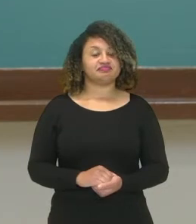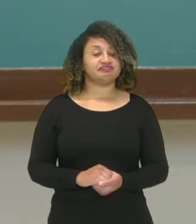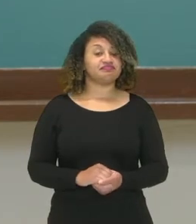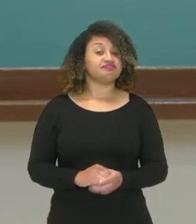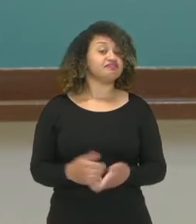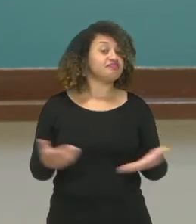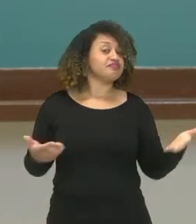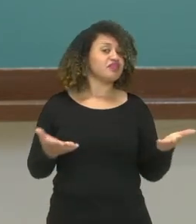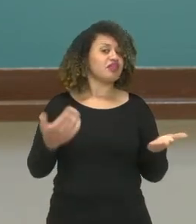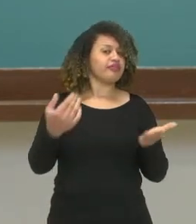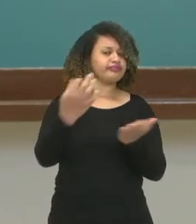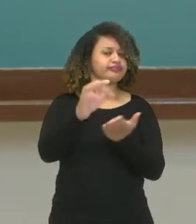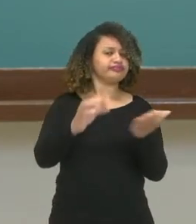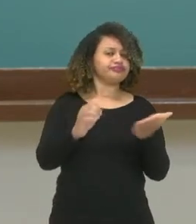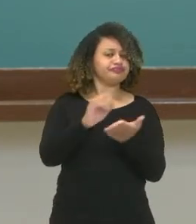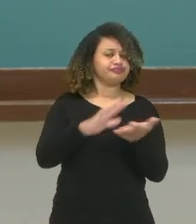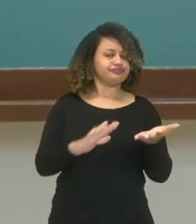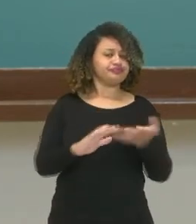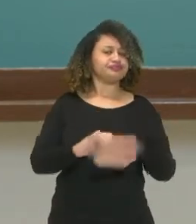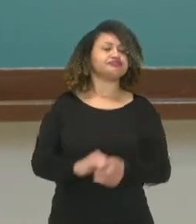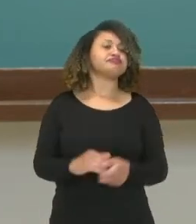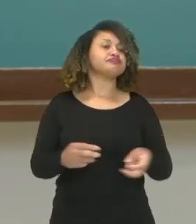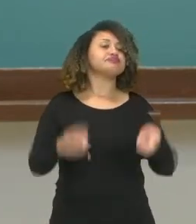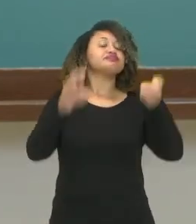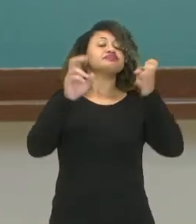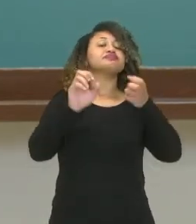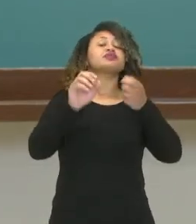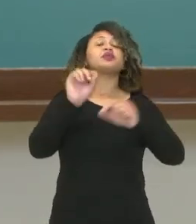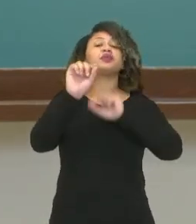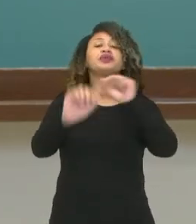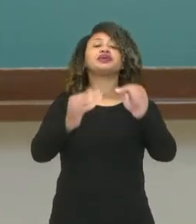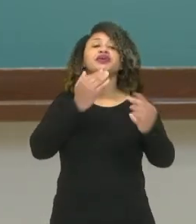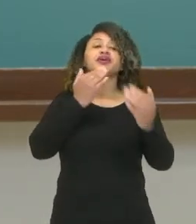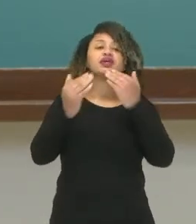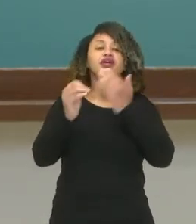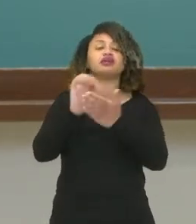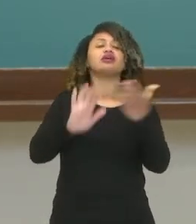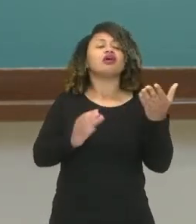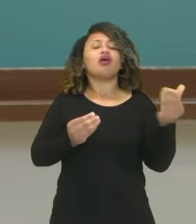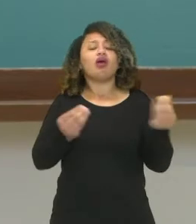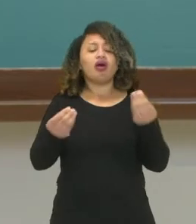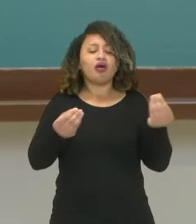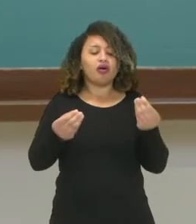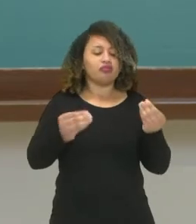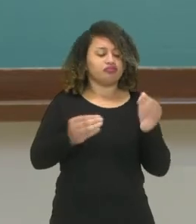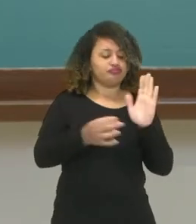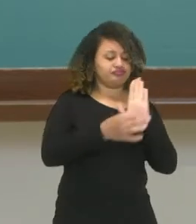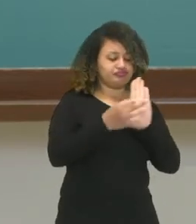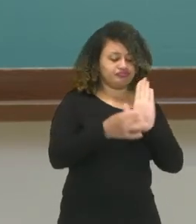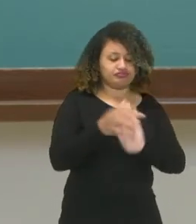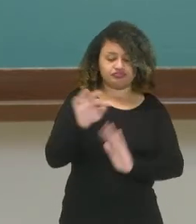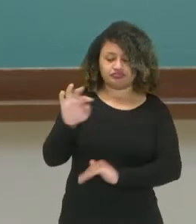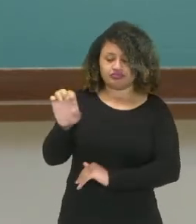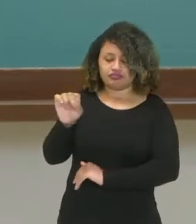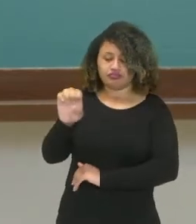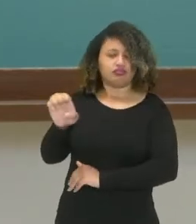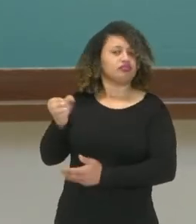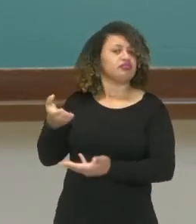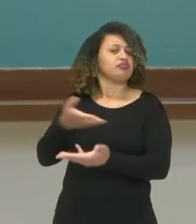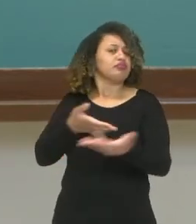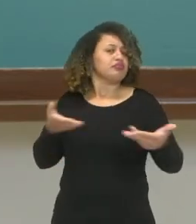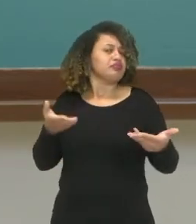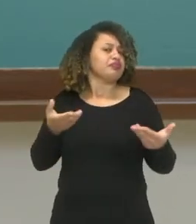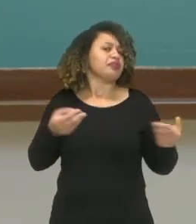Voltei. Vamos gabaritar? Olha só a atividade, né? Como se articula o argumento com a tese, né? Essa que é a